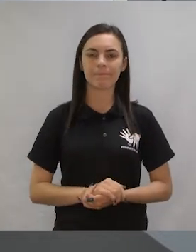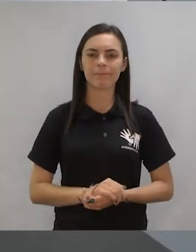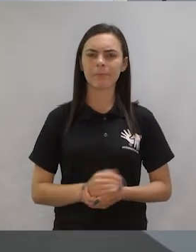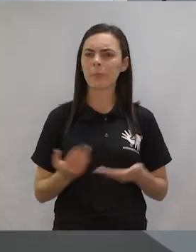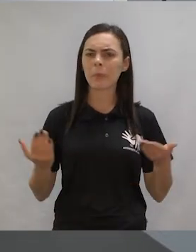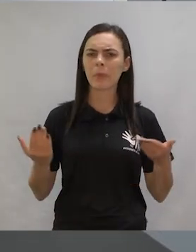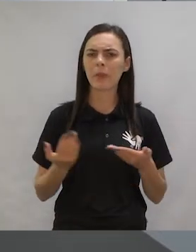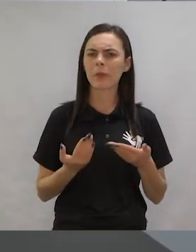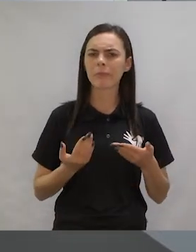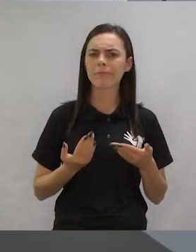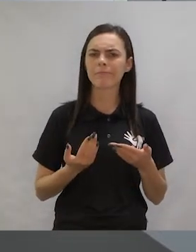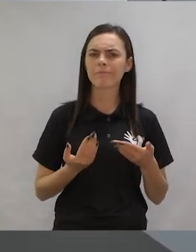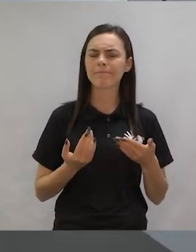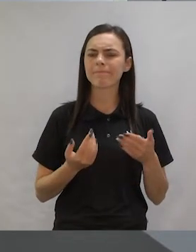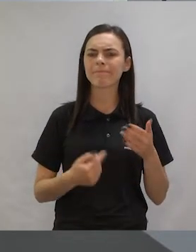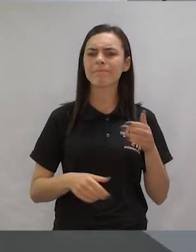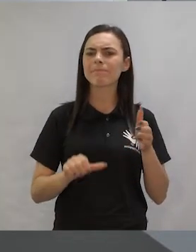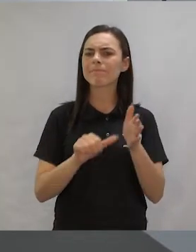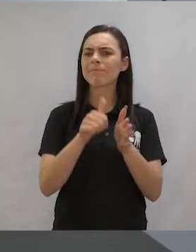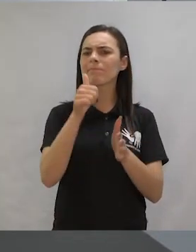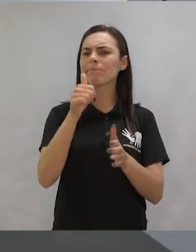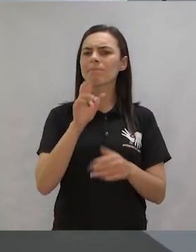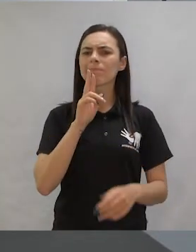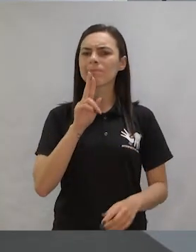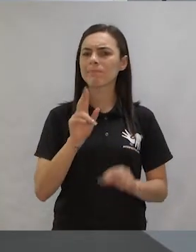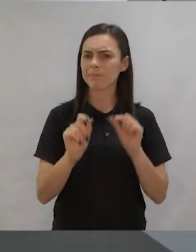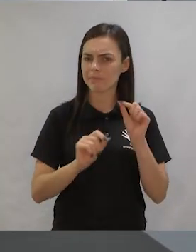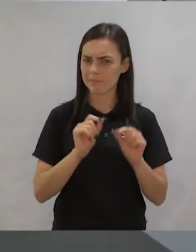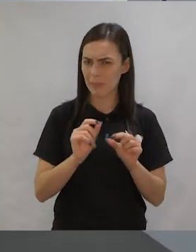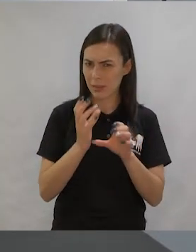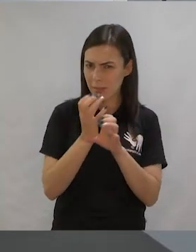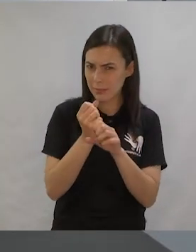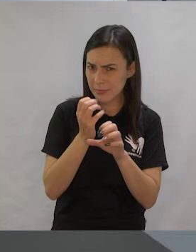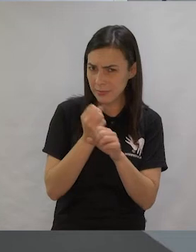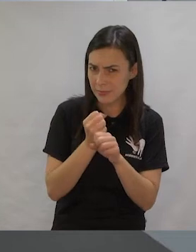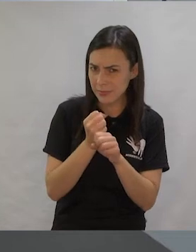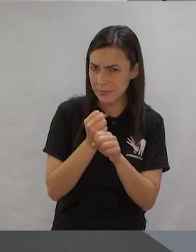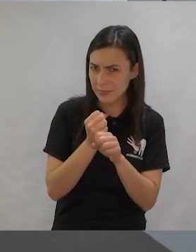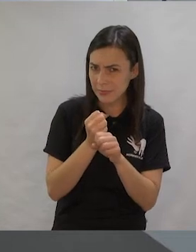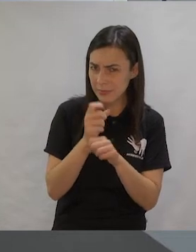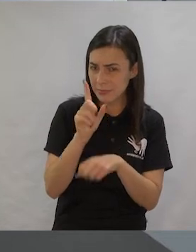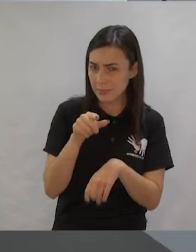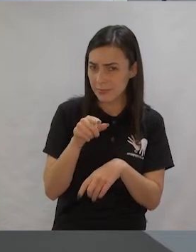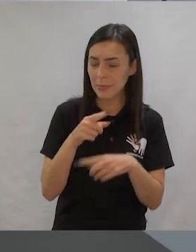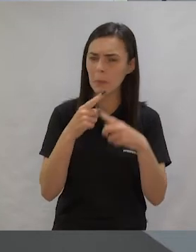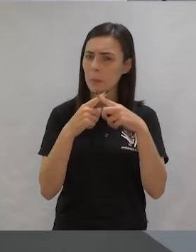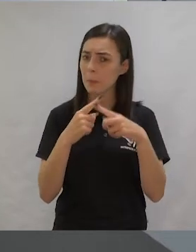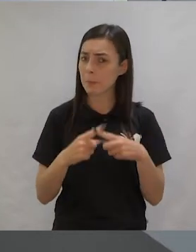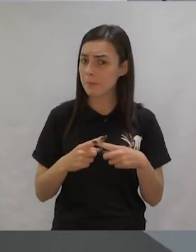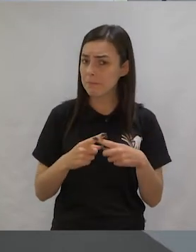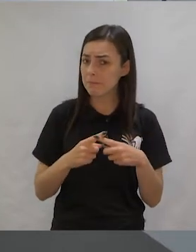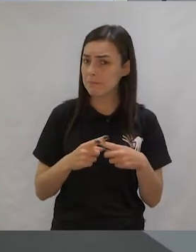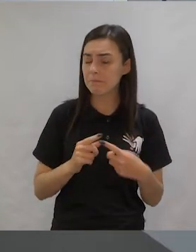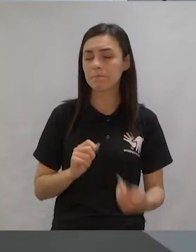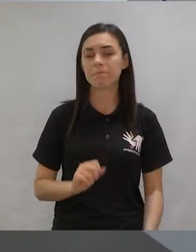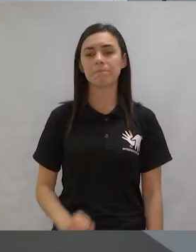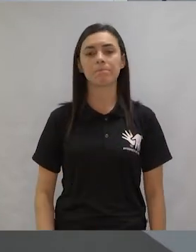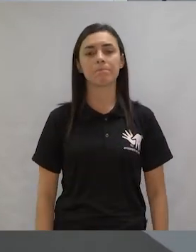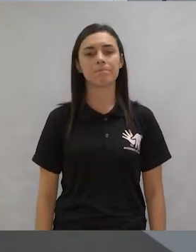que eu preciso resolver primeiro? Eu vou resolver a adição que está ali no meio? A